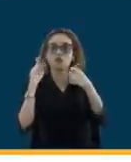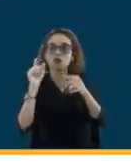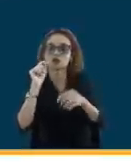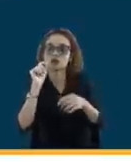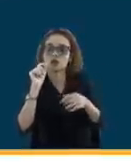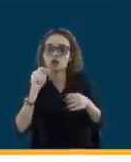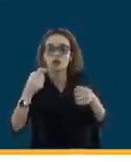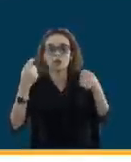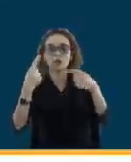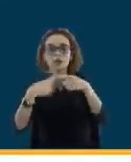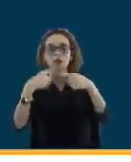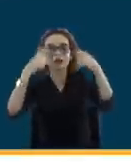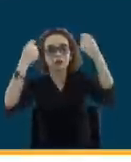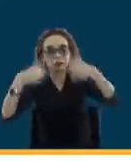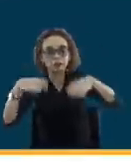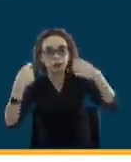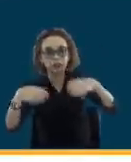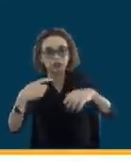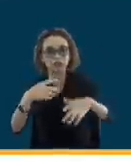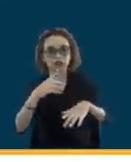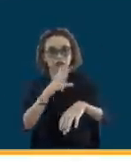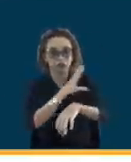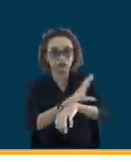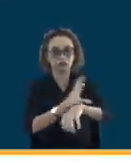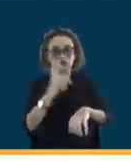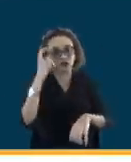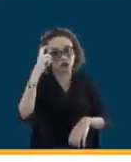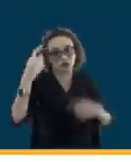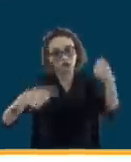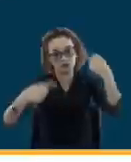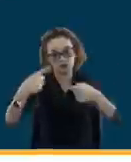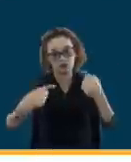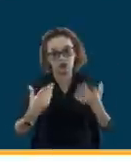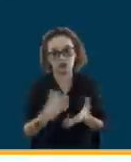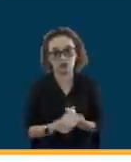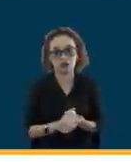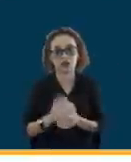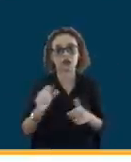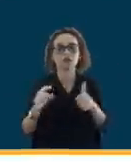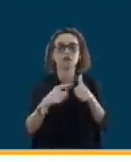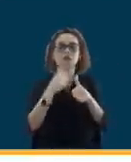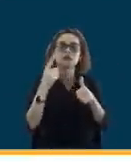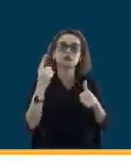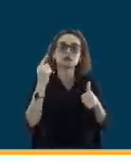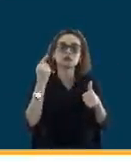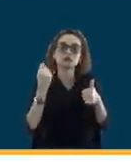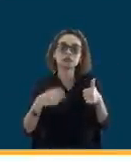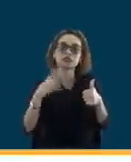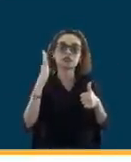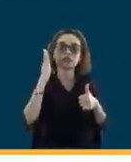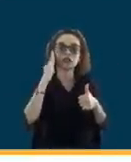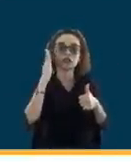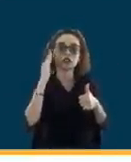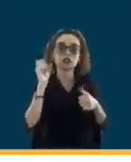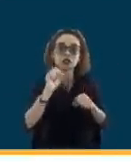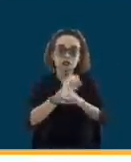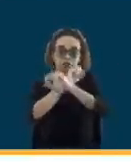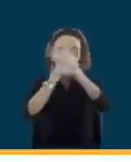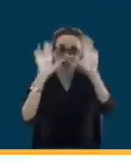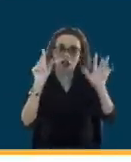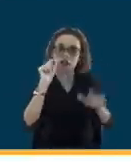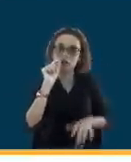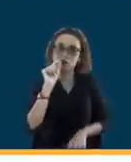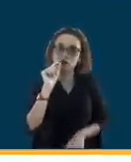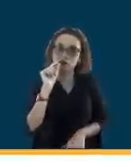e da discussão sobre cultura. Em primeiro lugar, entender profundamente, de maneira mais clara, a questão